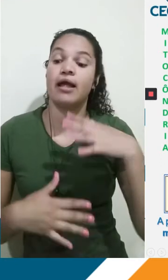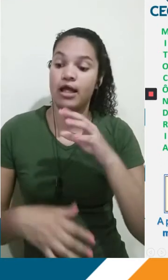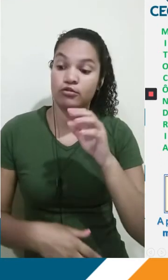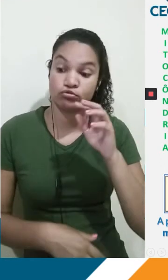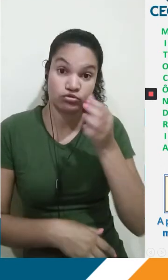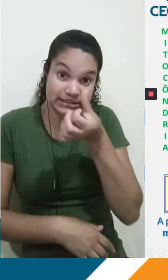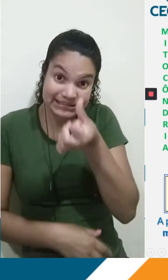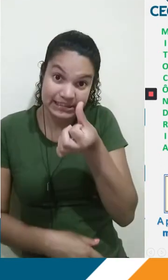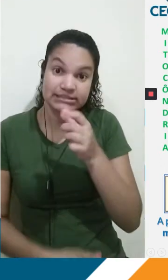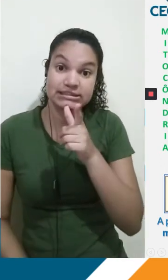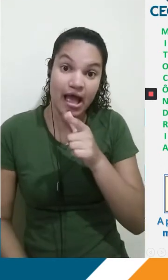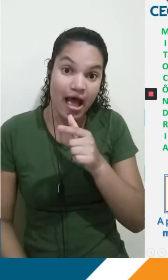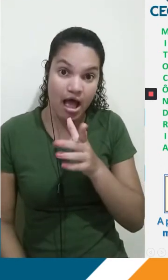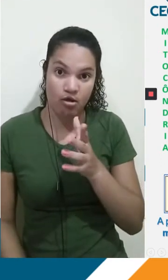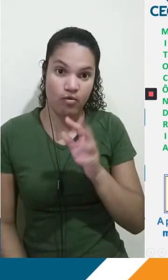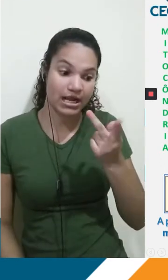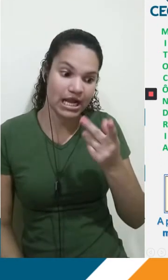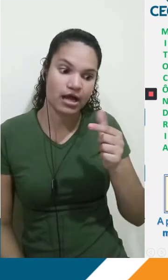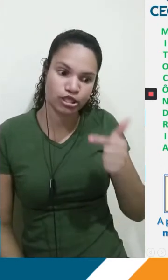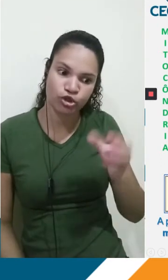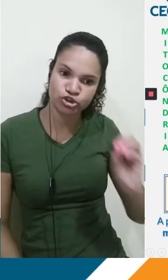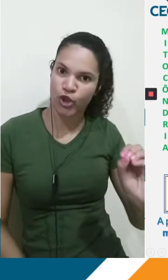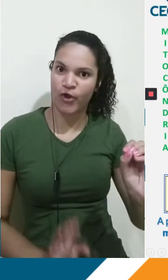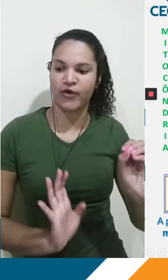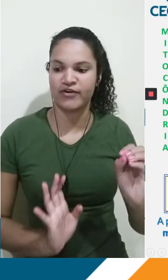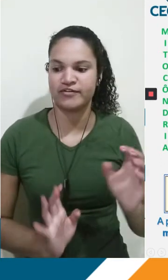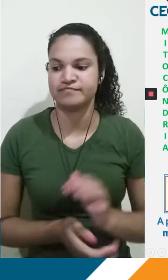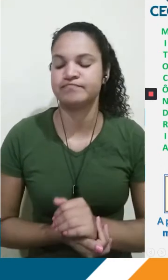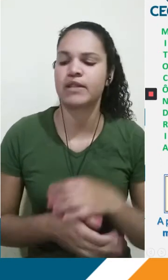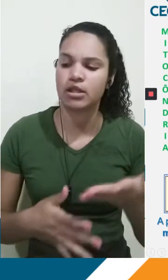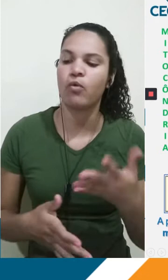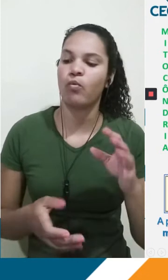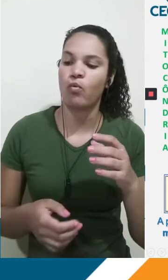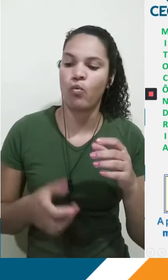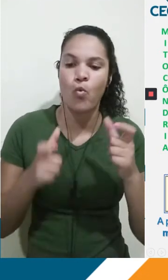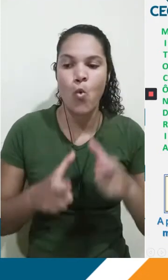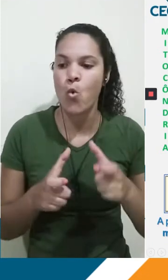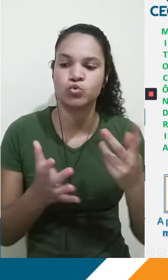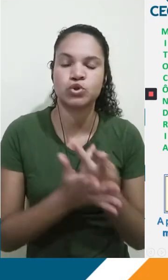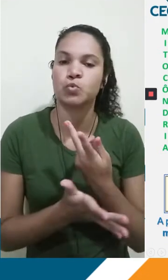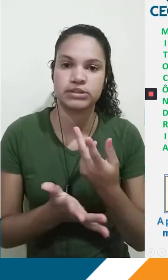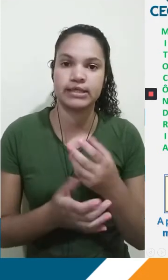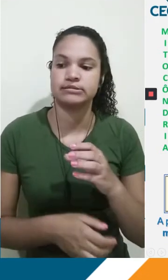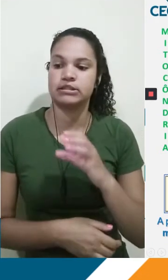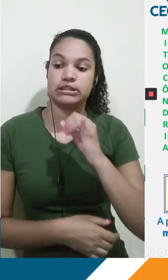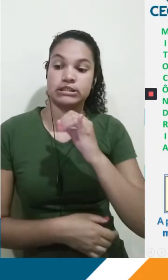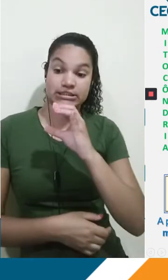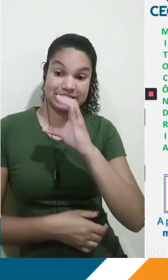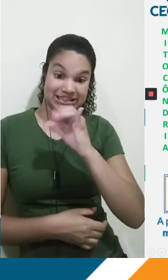dentro da mitocôndria, lembrando que ocorre antes da mitocôndria no citoplasma, aqui a setinha azul,